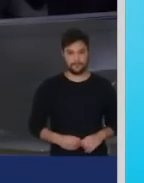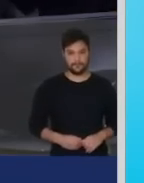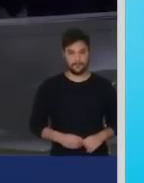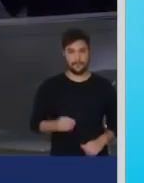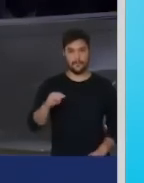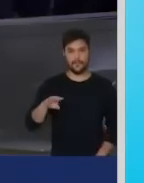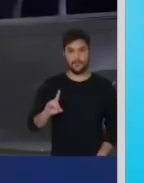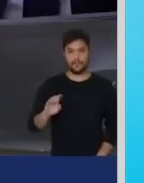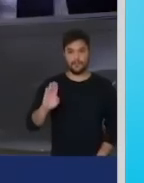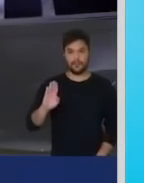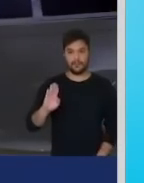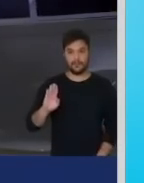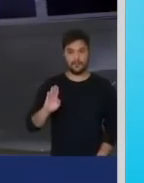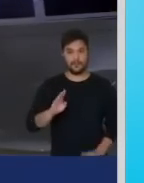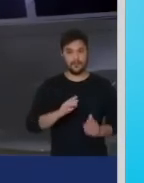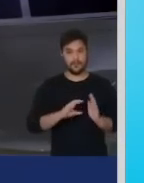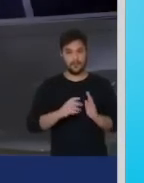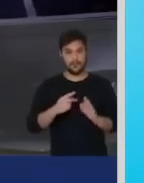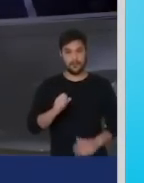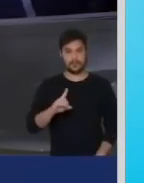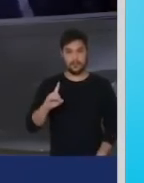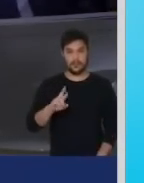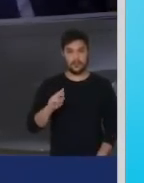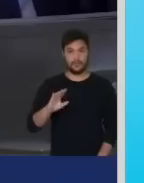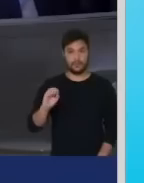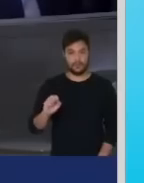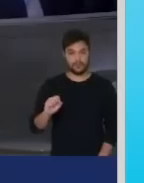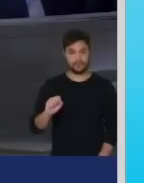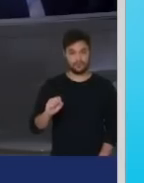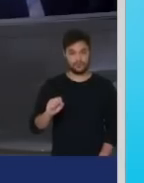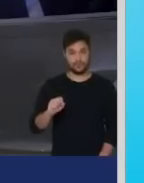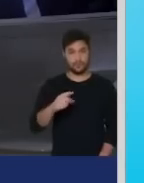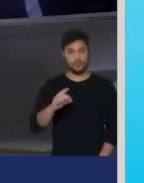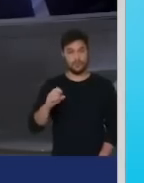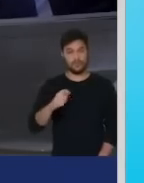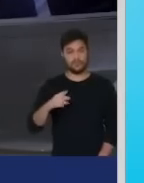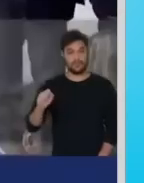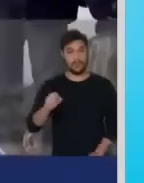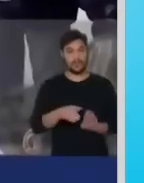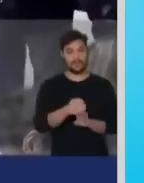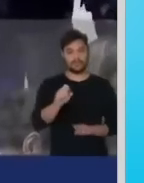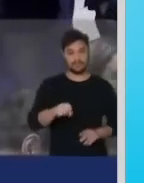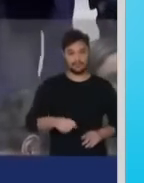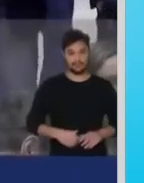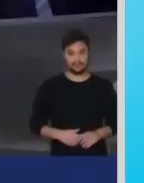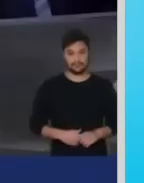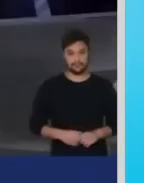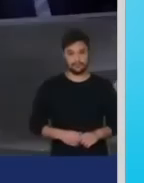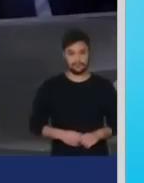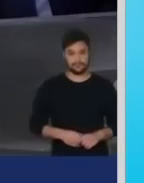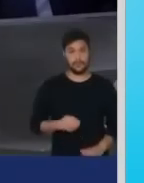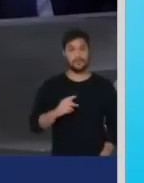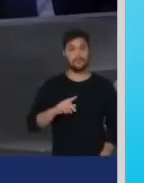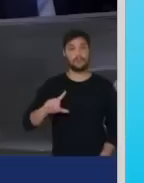importante como Ministério dos transportes transporte continua sendo um desafio imenso no Brasil mas eles